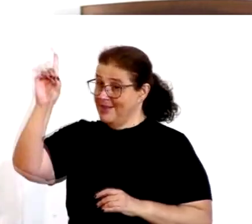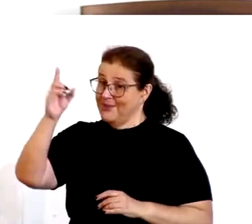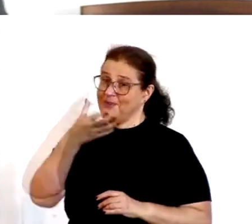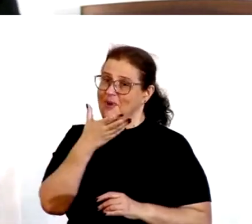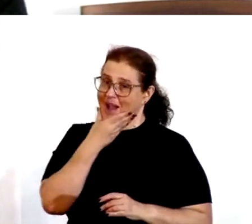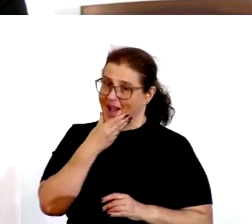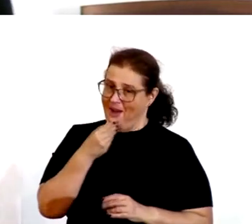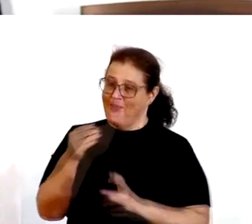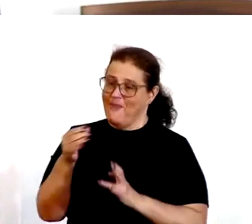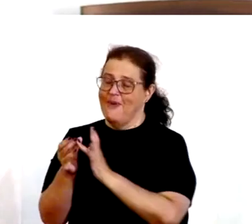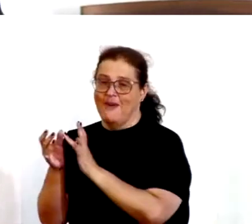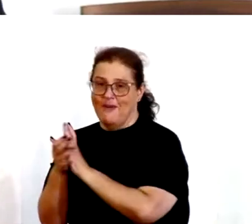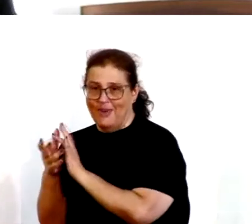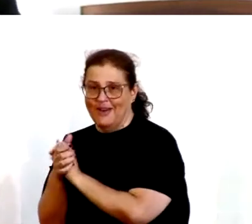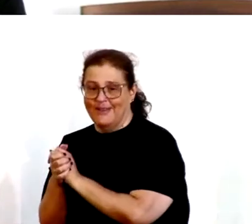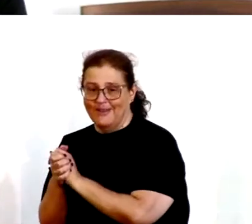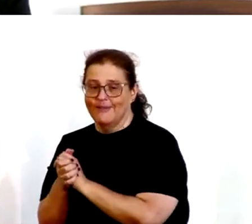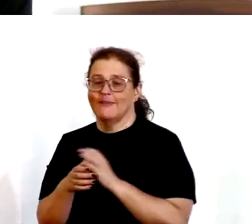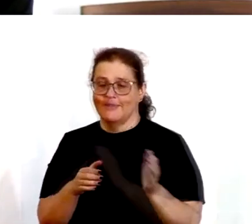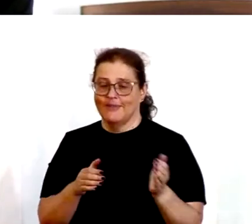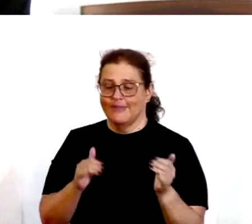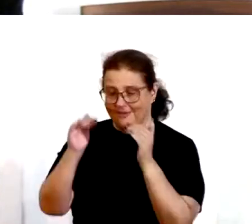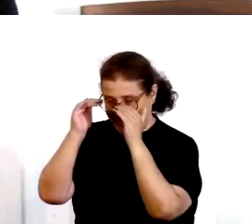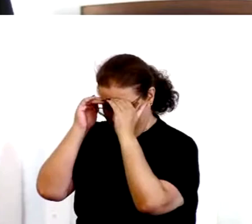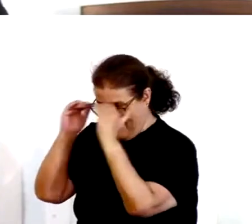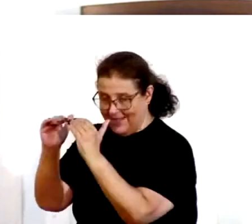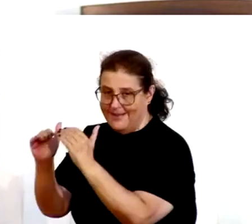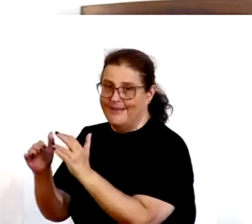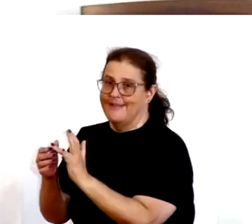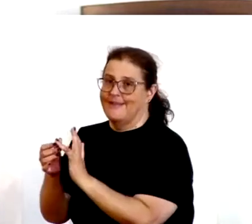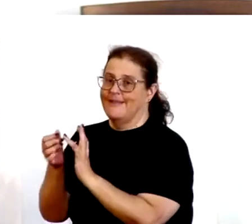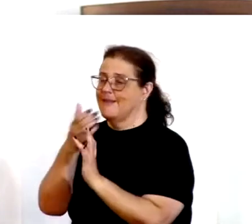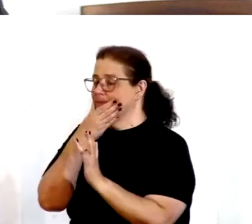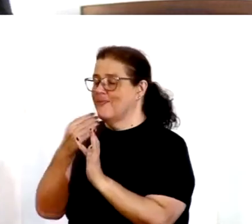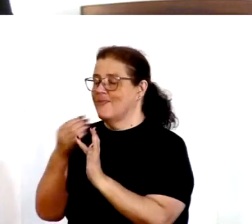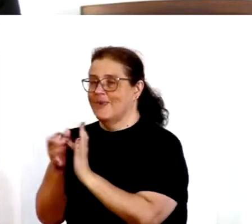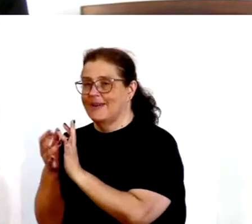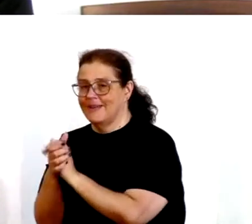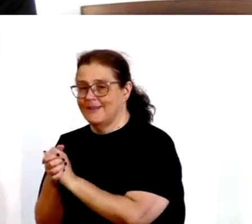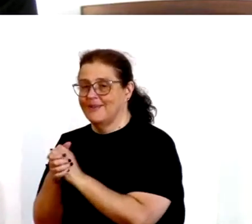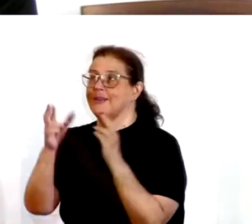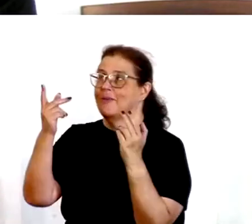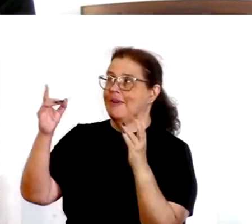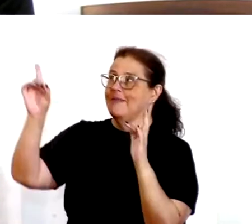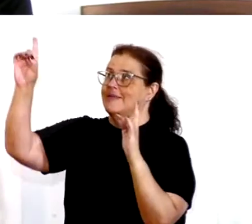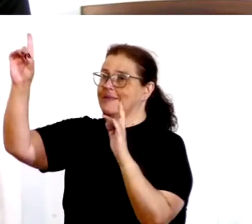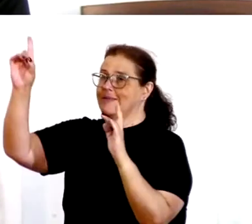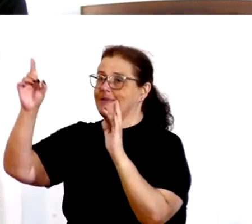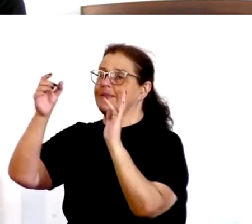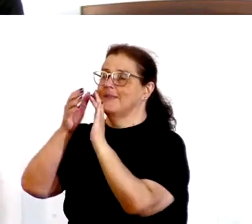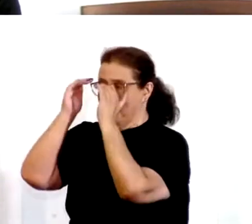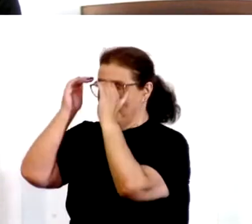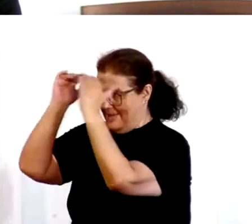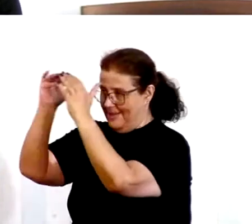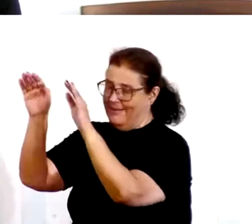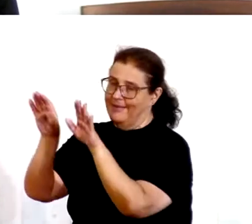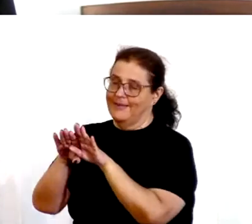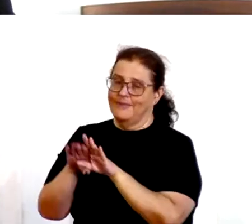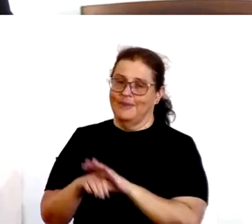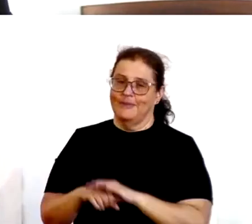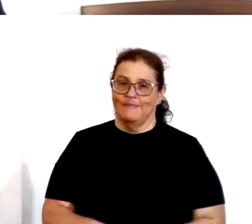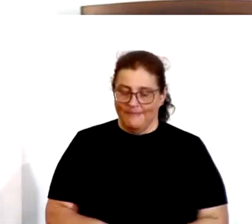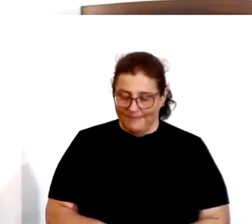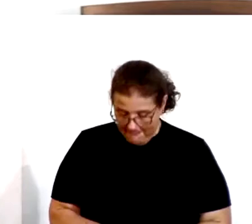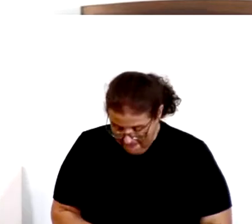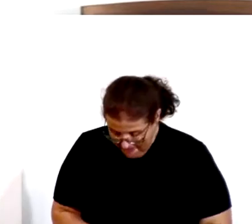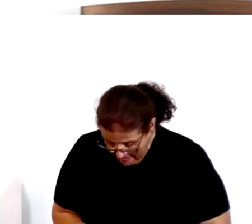Depois, maridos, vocês devem amar a sua esposa como referencial, Cristo amou a